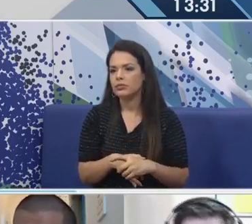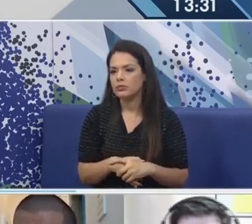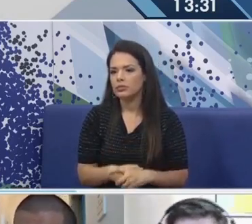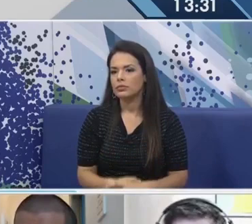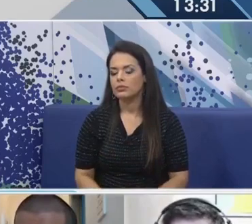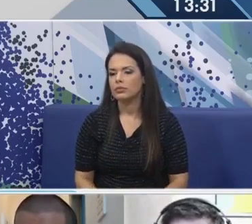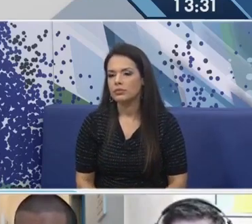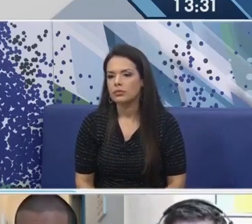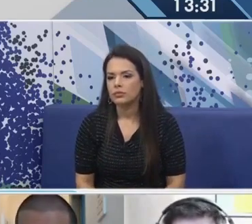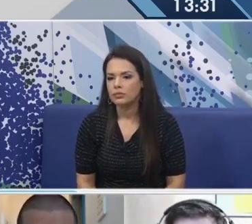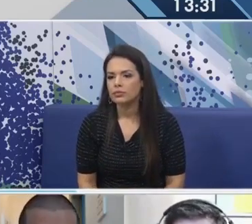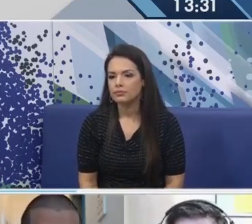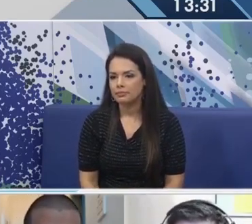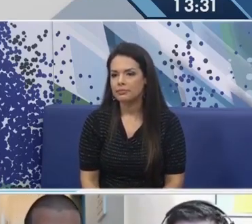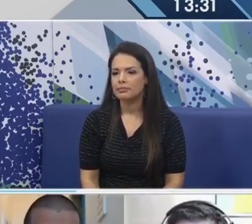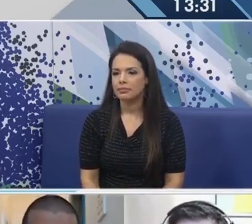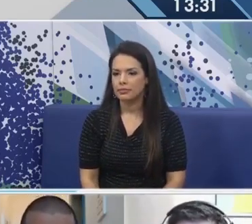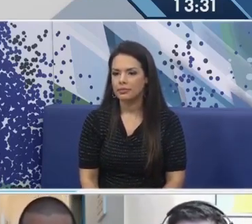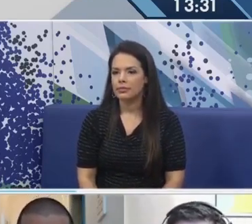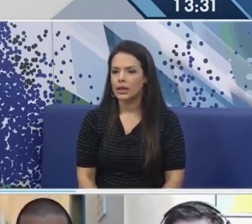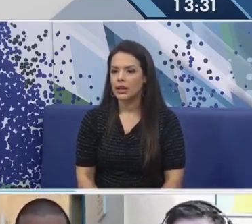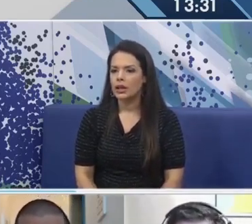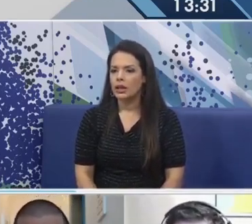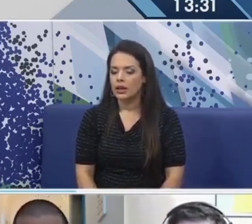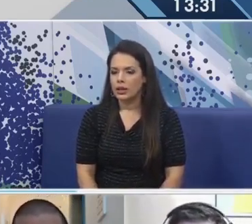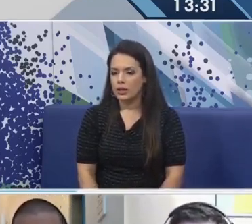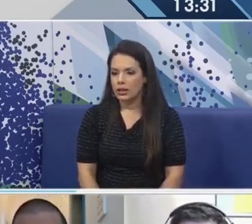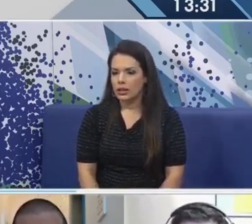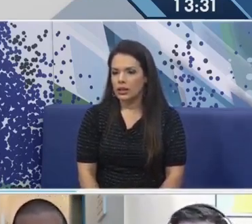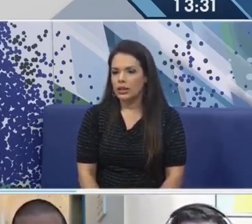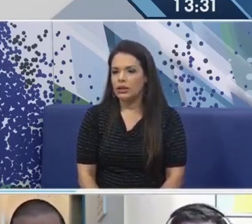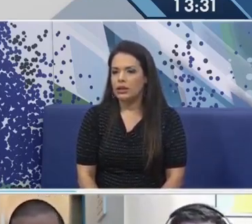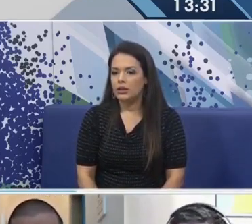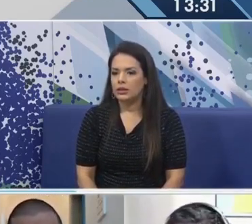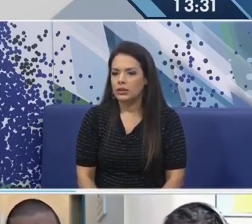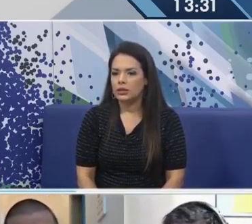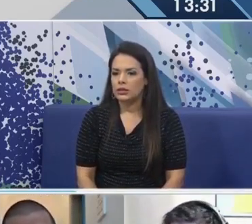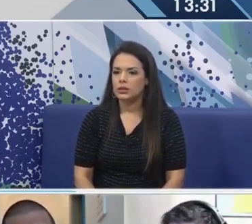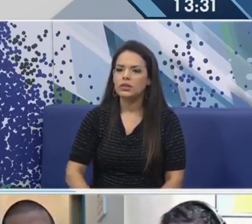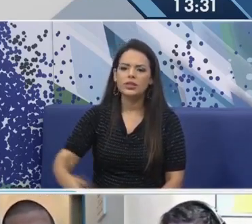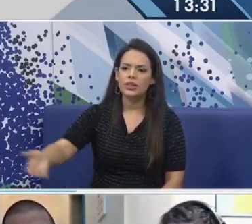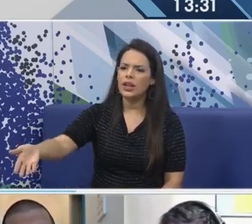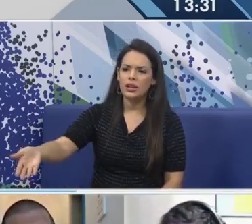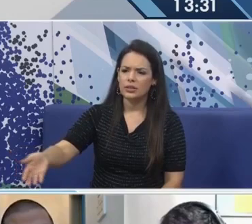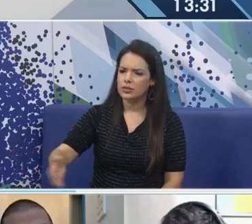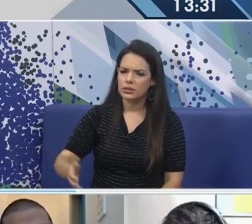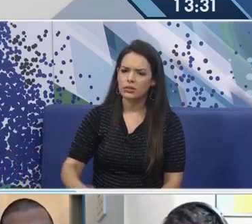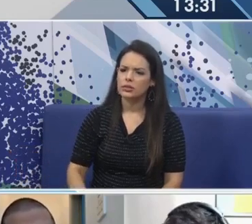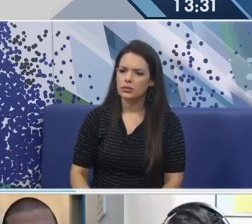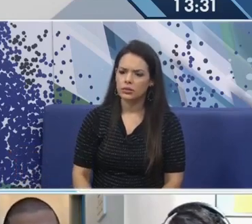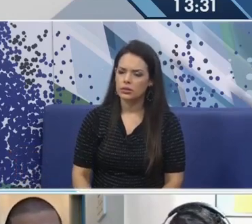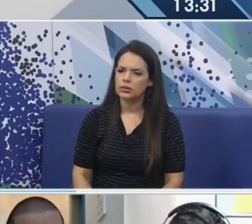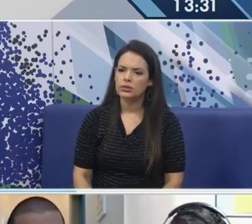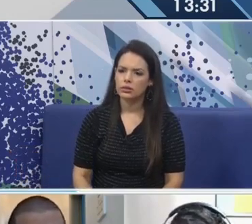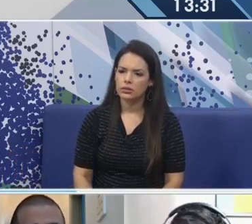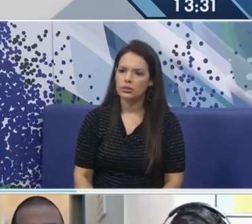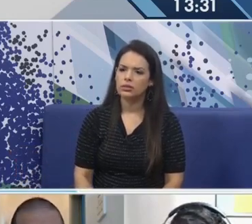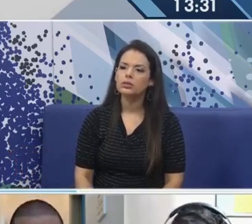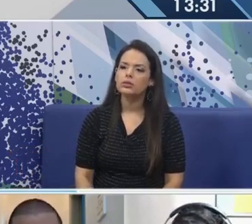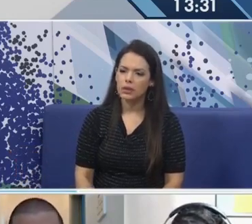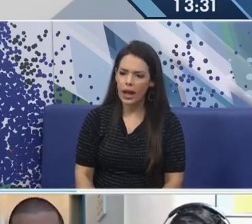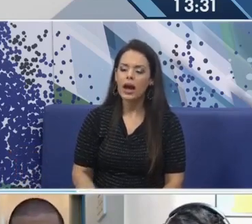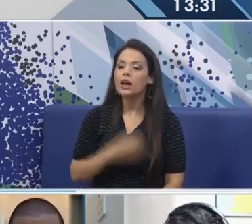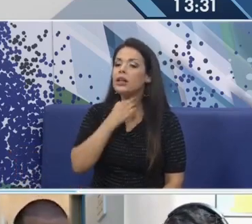assim nem toda mão? Como que, não, onde é que tá isso? Tá na cabeça, não, cara? Não é nem contra a Nadine, porque eu lembro de um pênalti que o juiz não deu pro Botafogo e ela